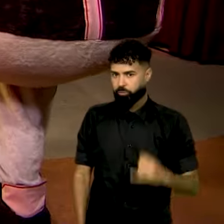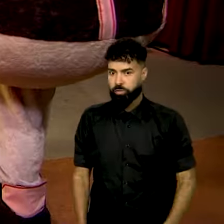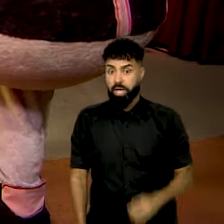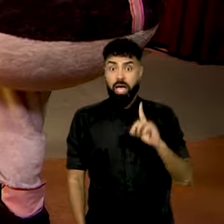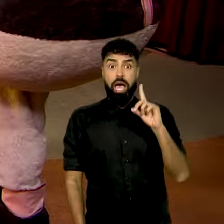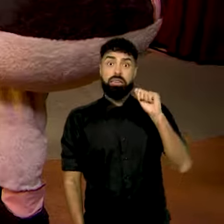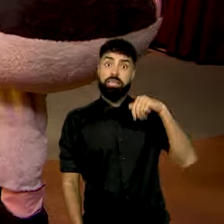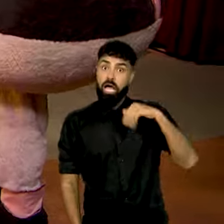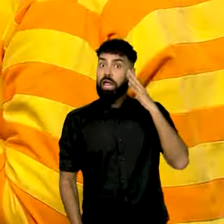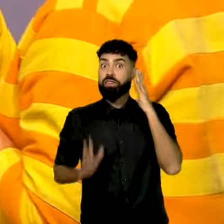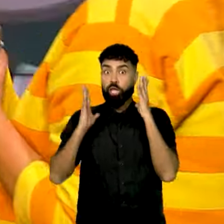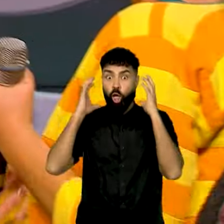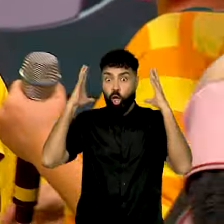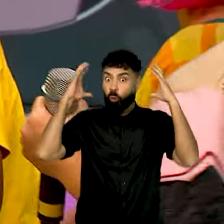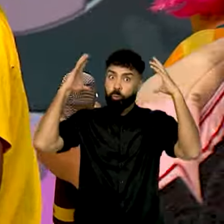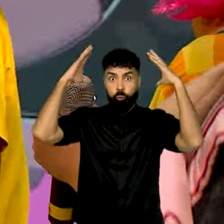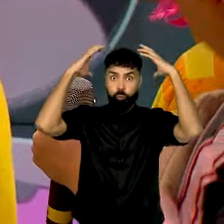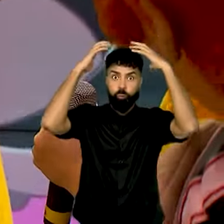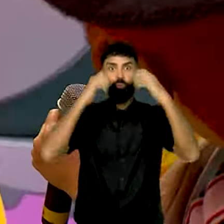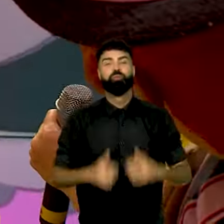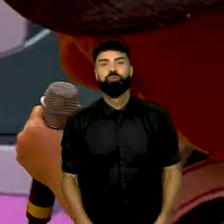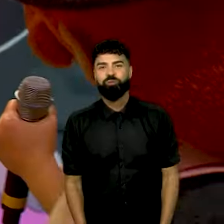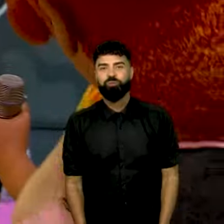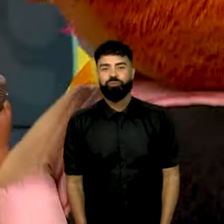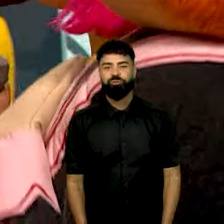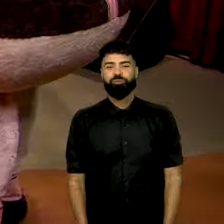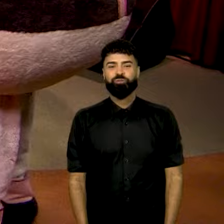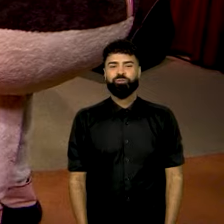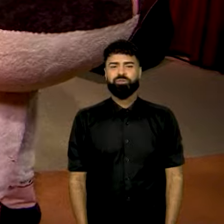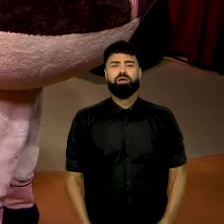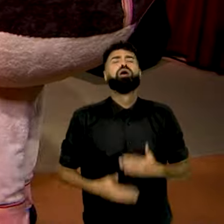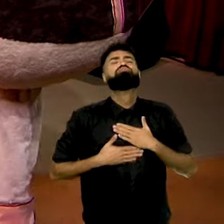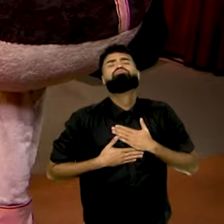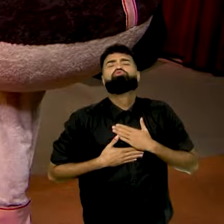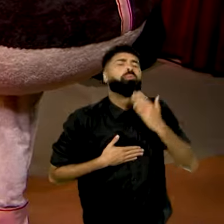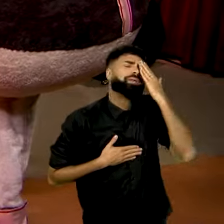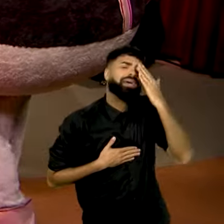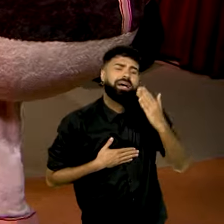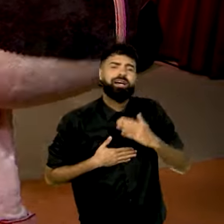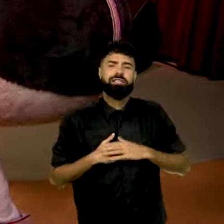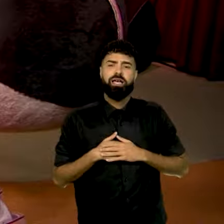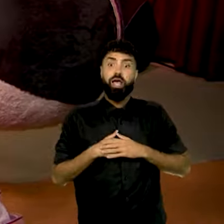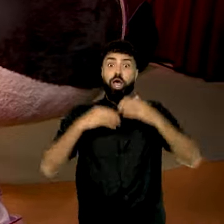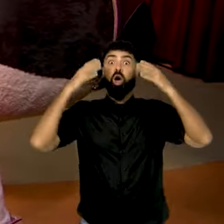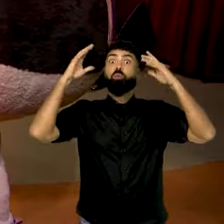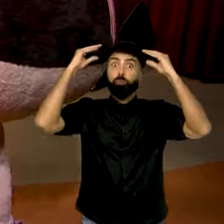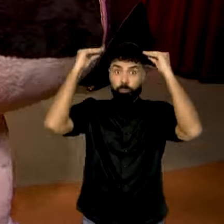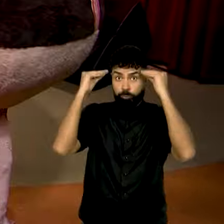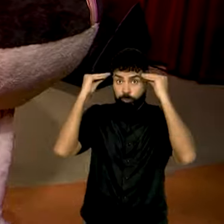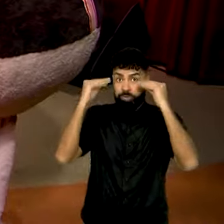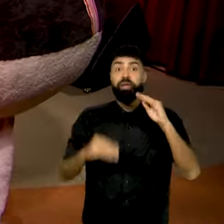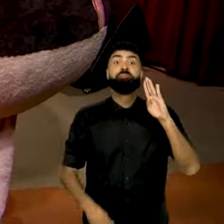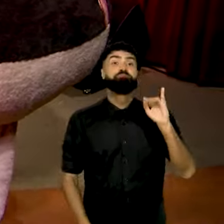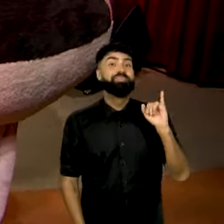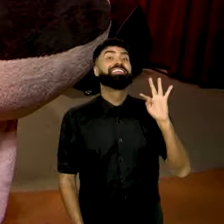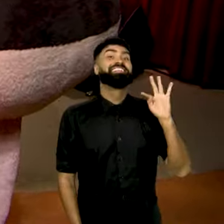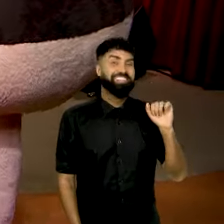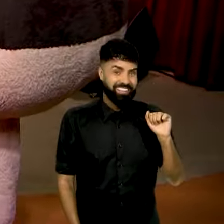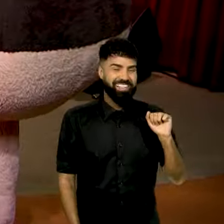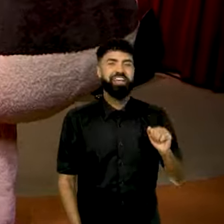O Dan, meu Danzinho querido. Ai, gente, muito obrigada. Esse aqui é o Bita.